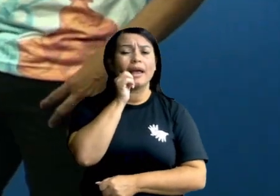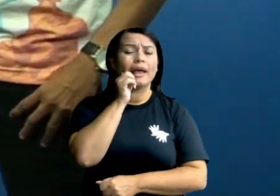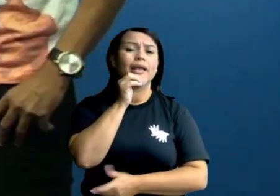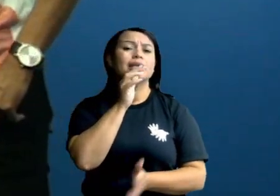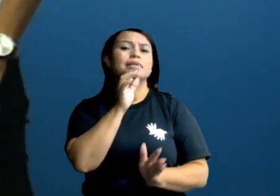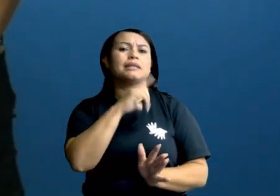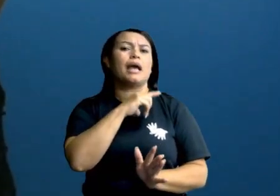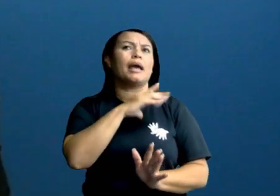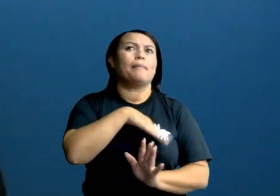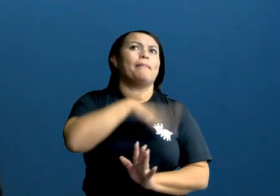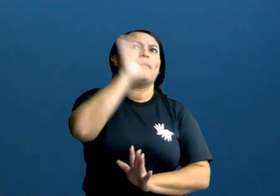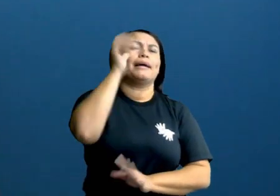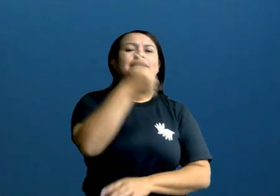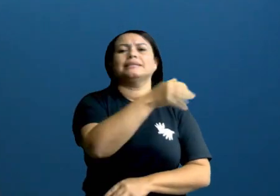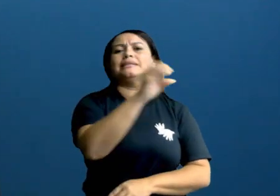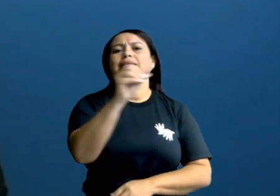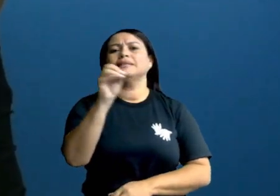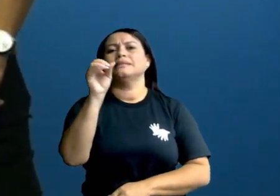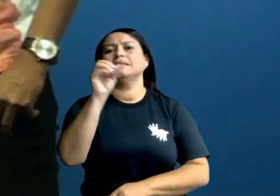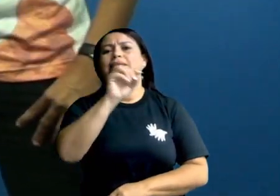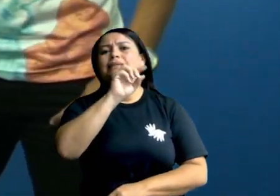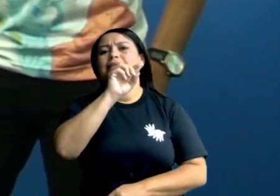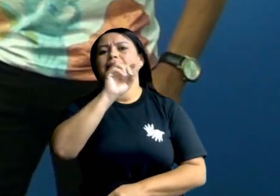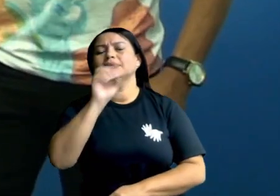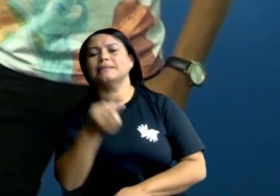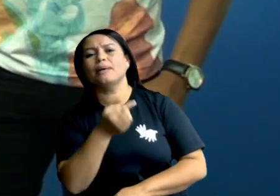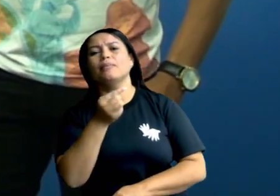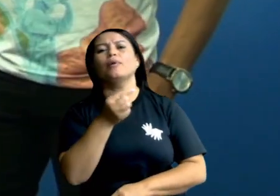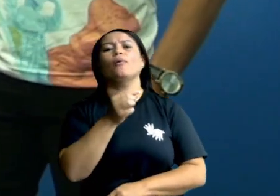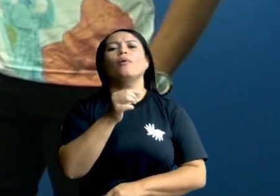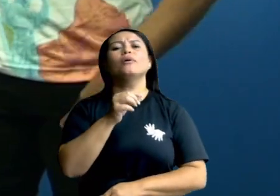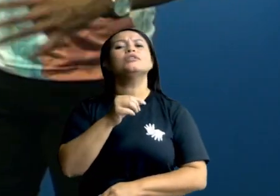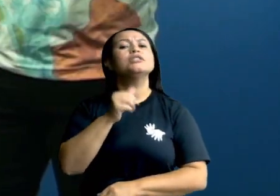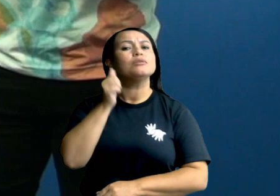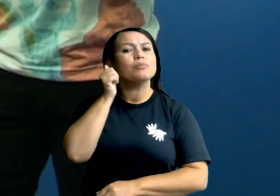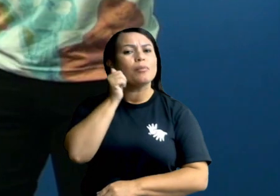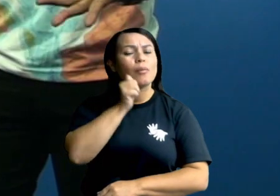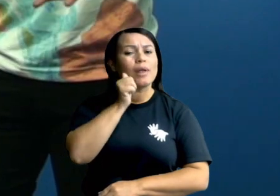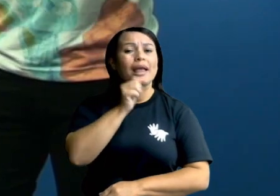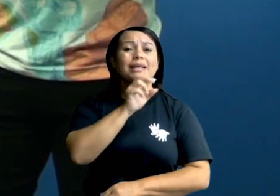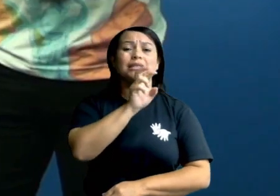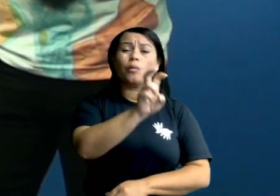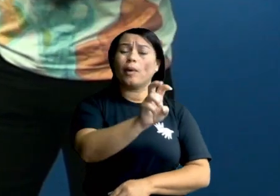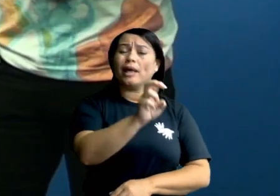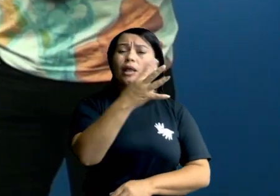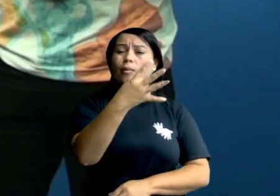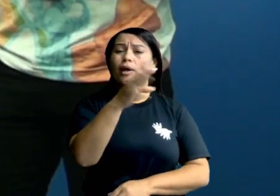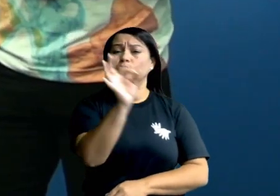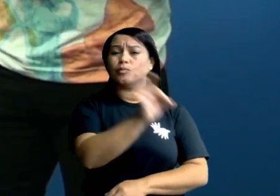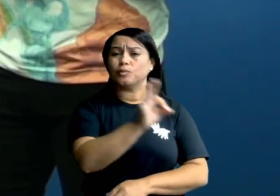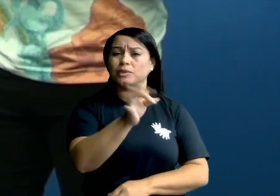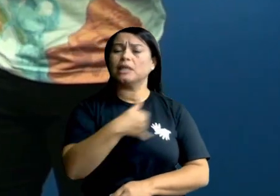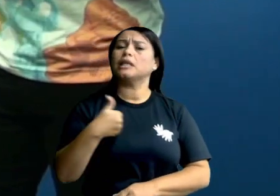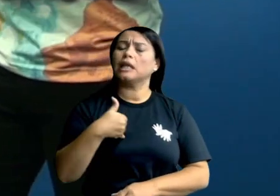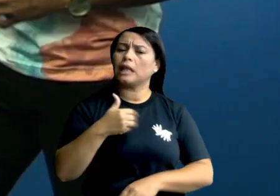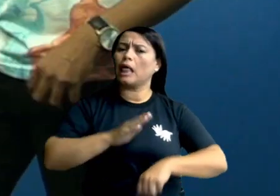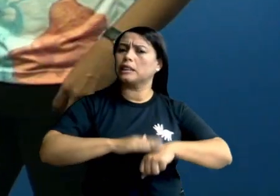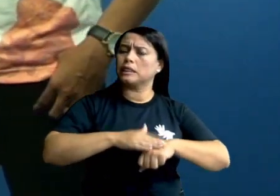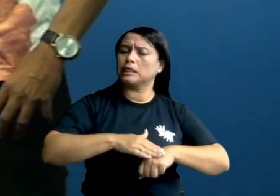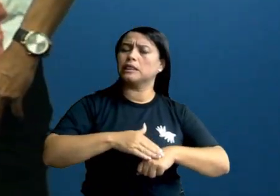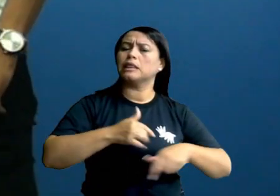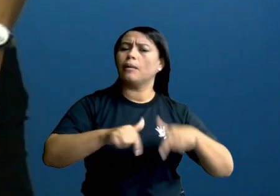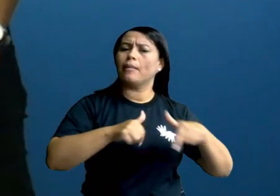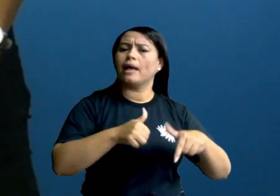habitantes, a gente tem apenas 54% dessa população feminina em idade, né, considerada aí apta a trabalhar a partir dos